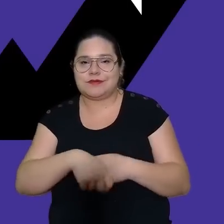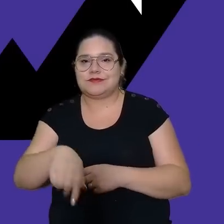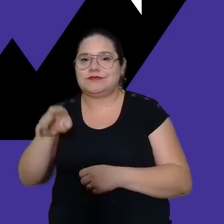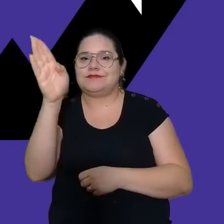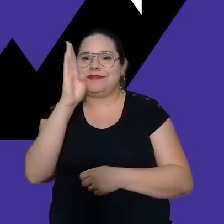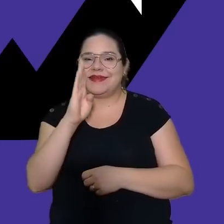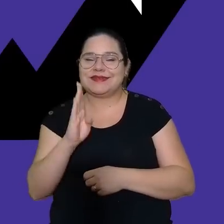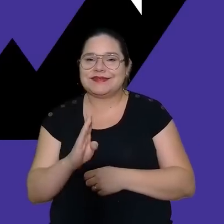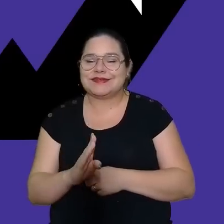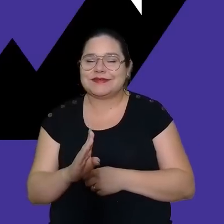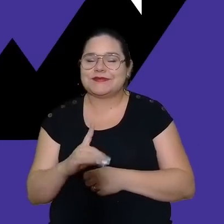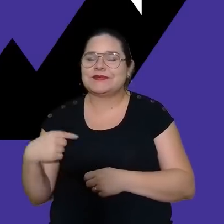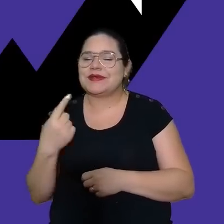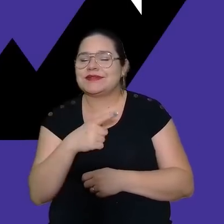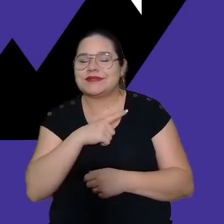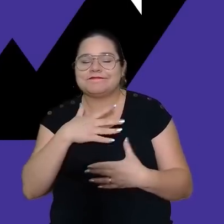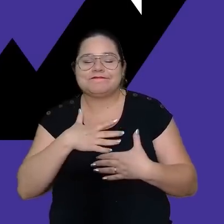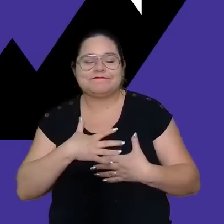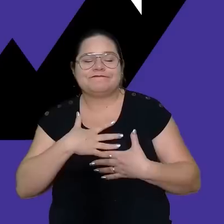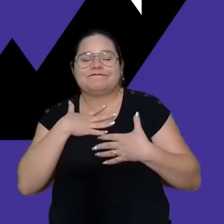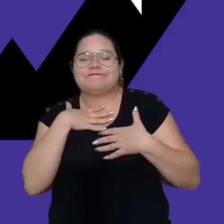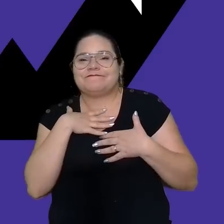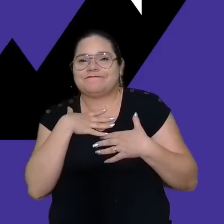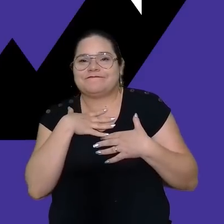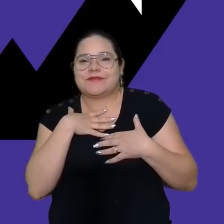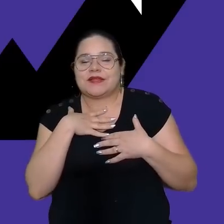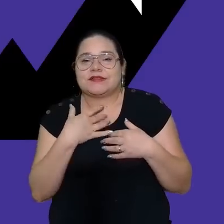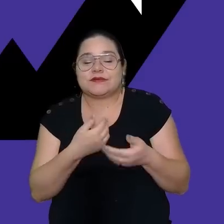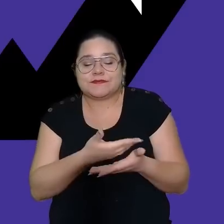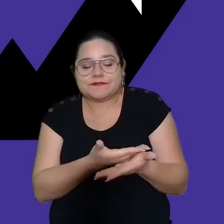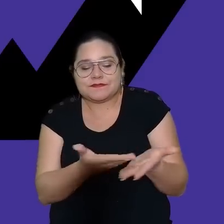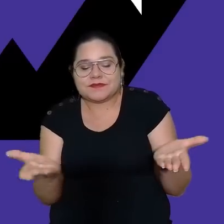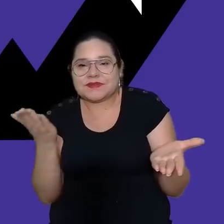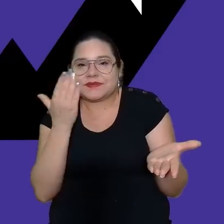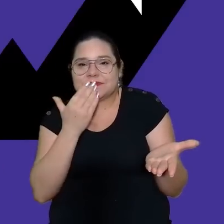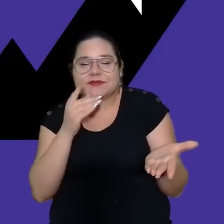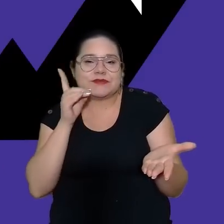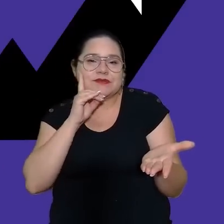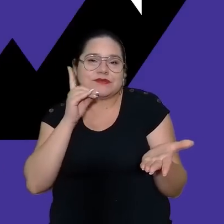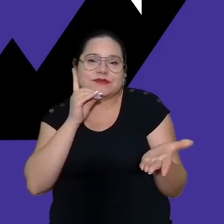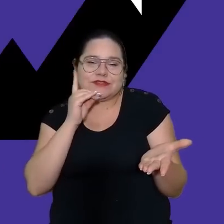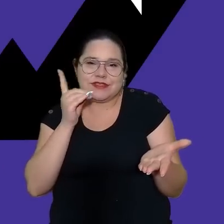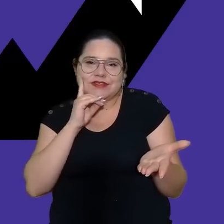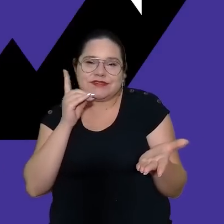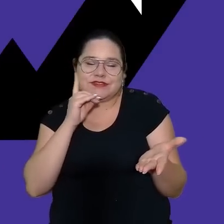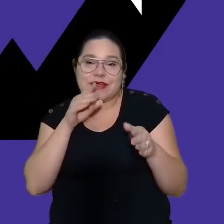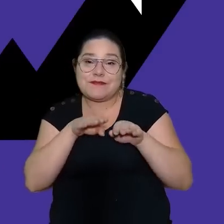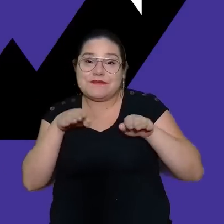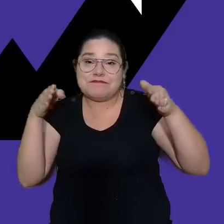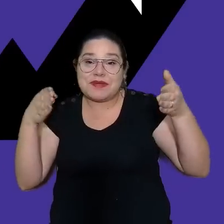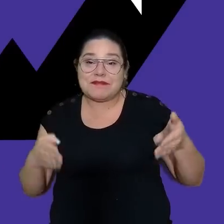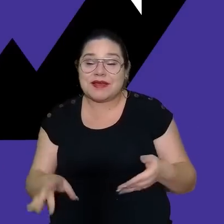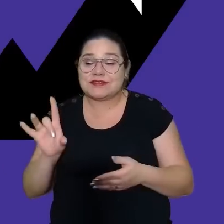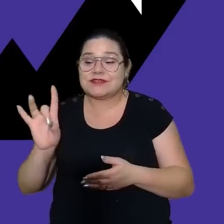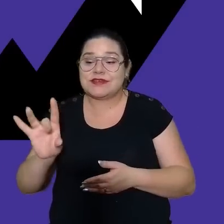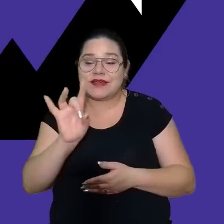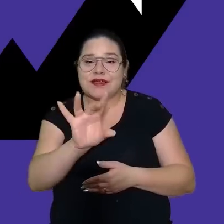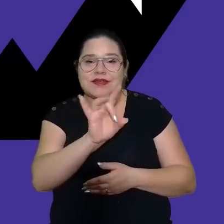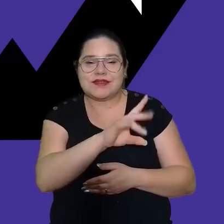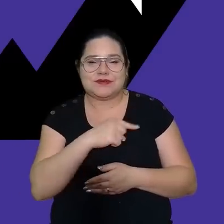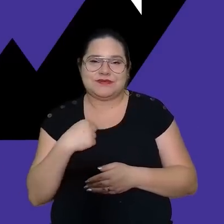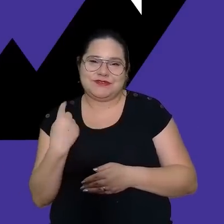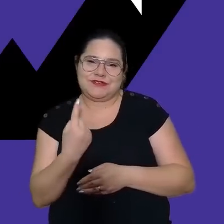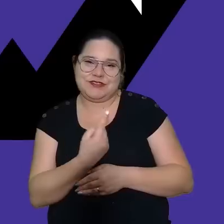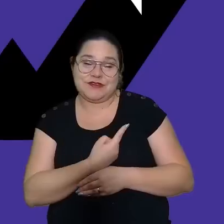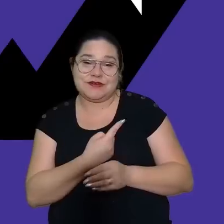gente tem muita satisfação em trazer o alimento no dia a dia para a mesa de cada um de nós, mostrar